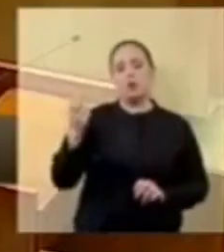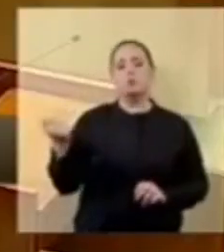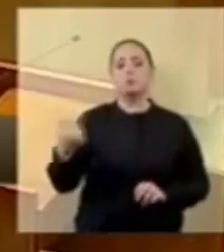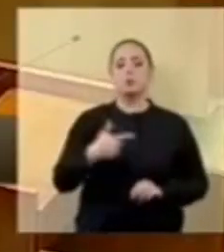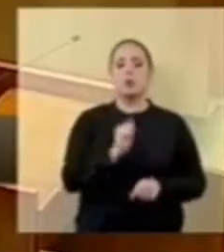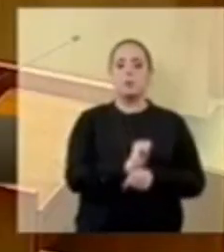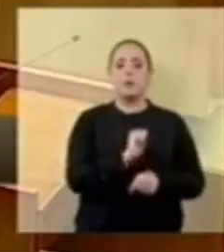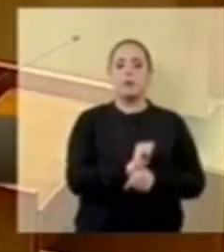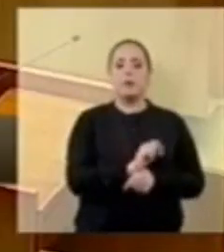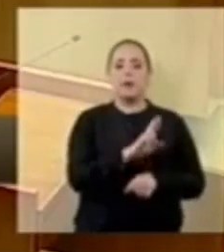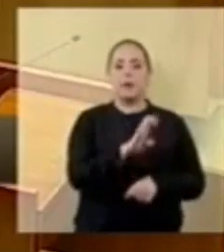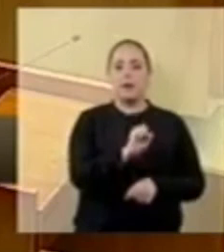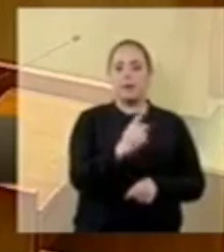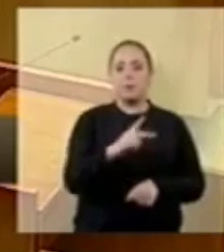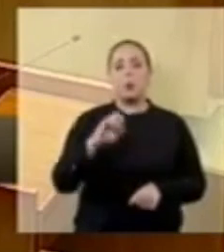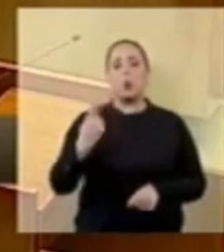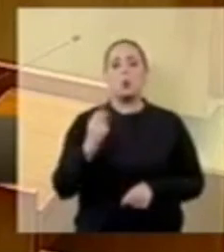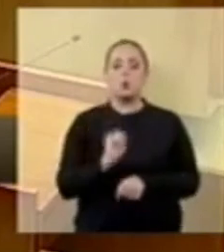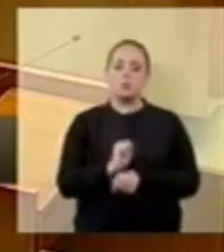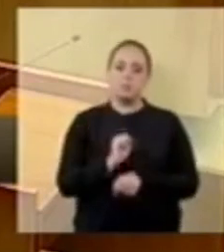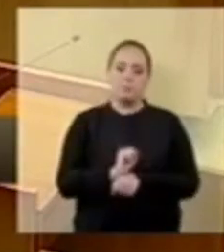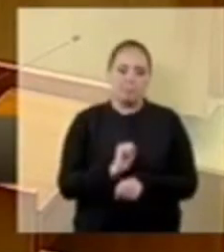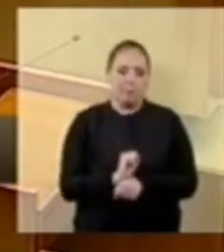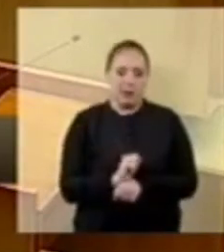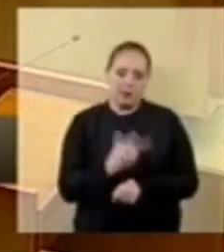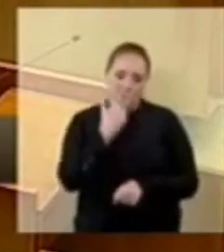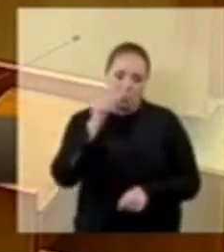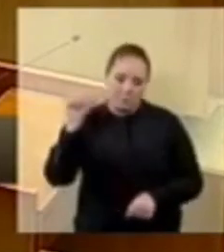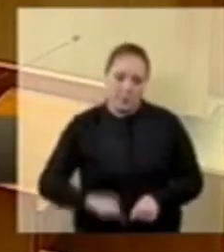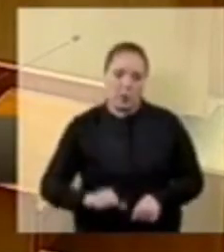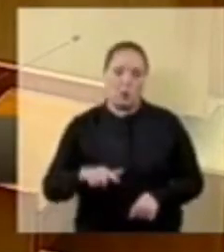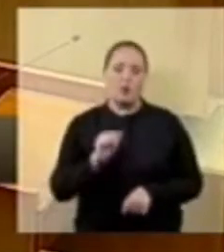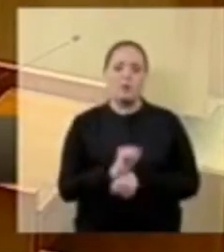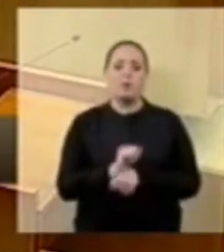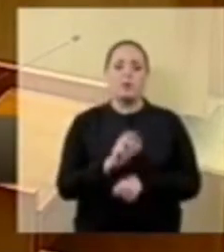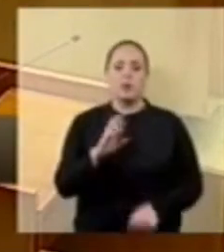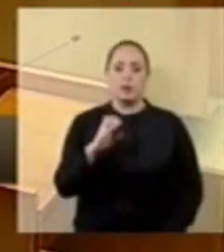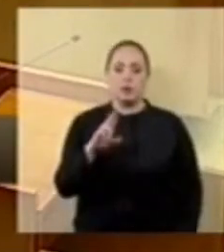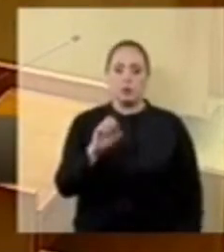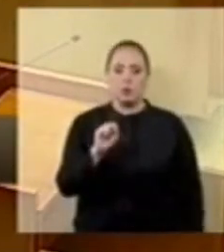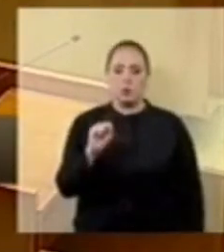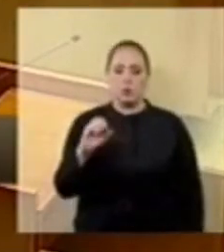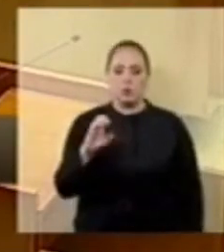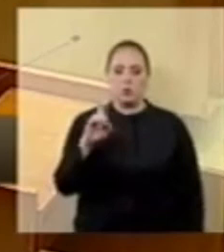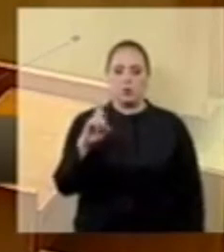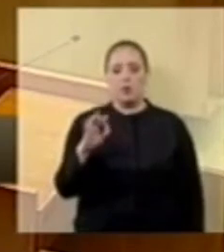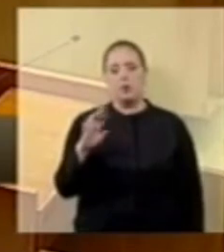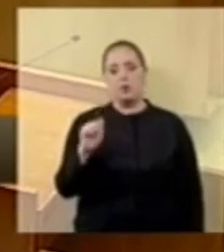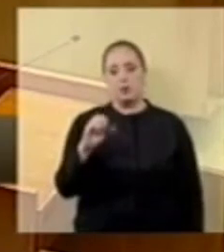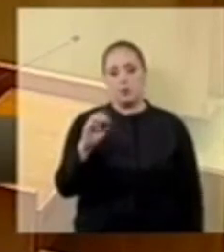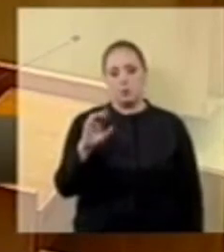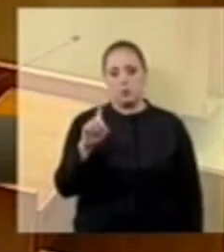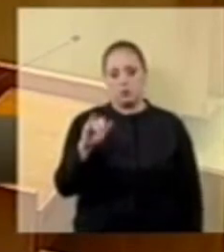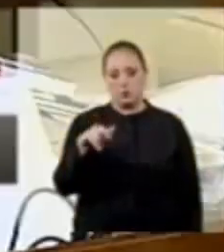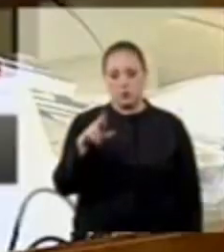recurso especial ou esperando o que eu acho que seria pior ainda o recurso é extraordinário por fim